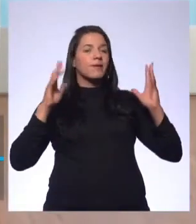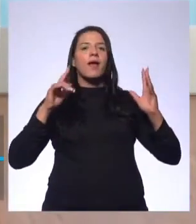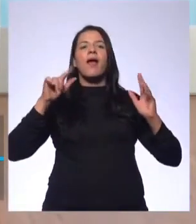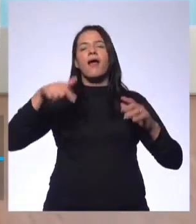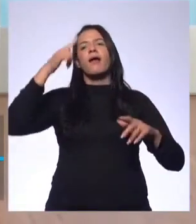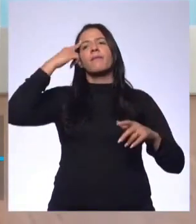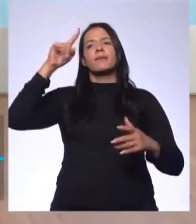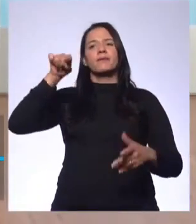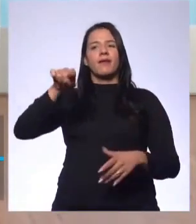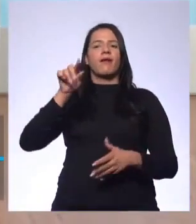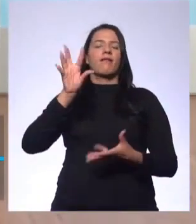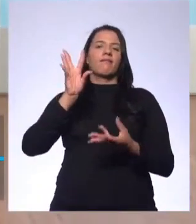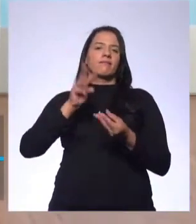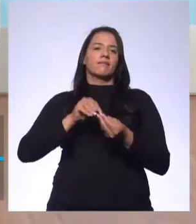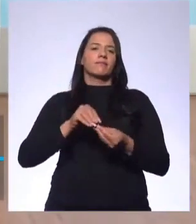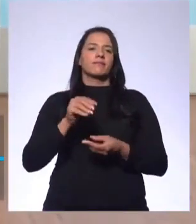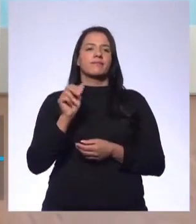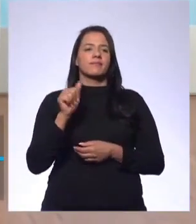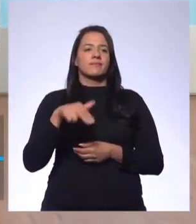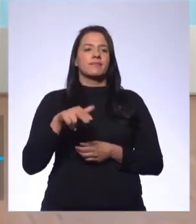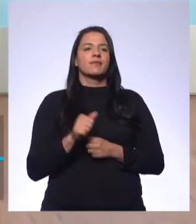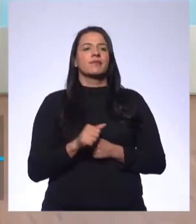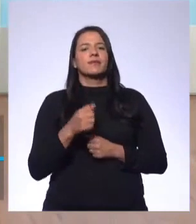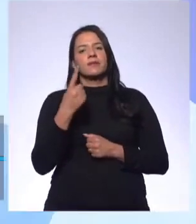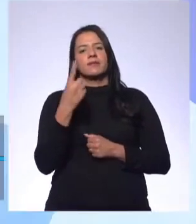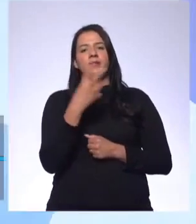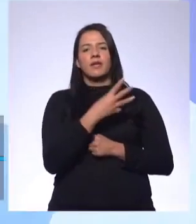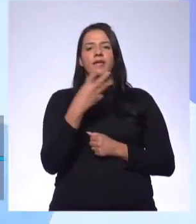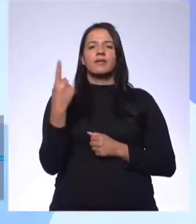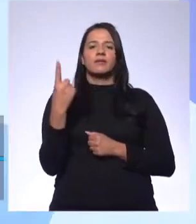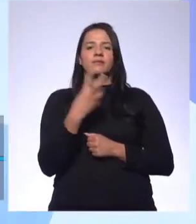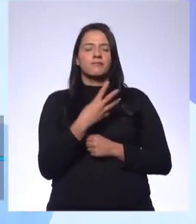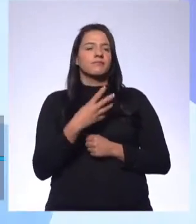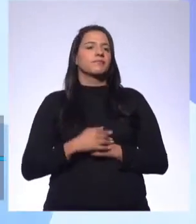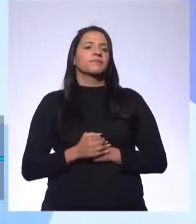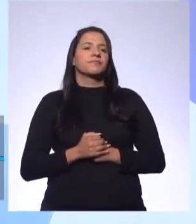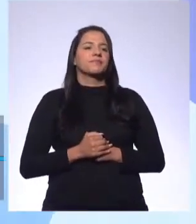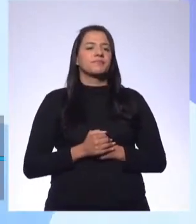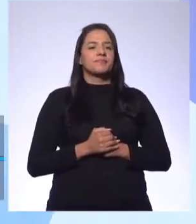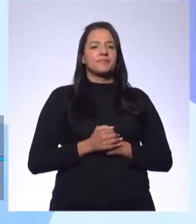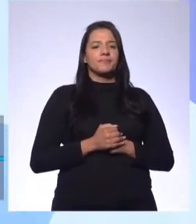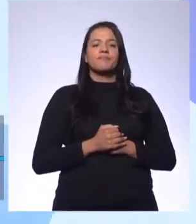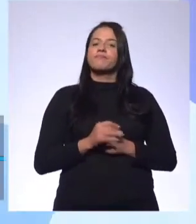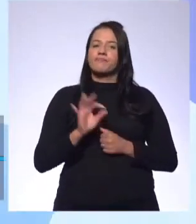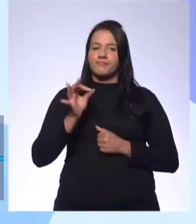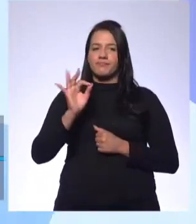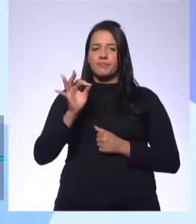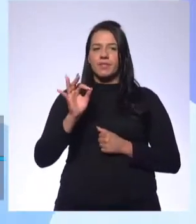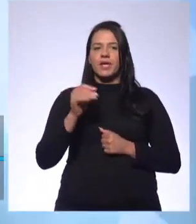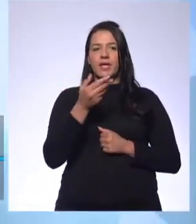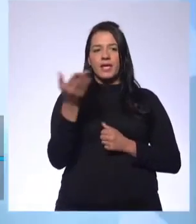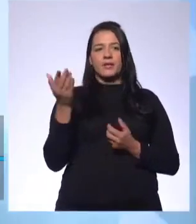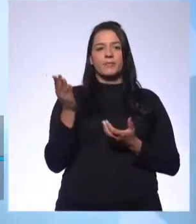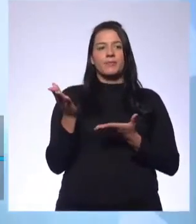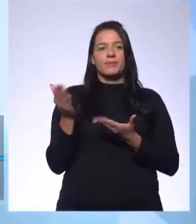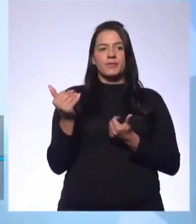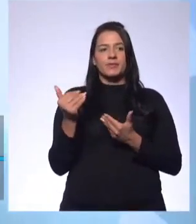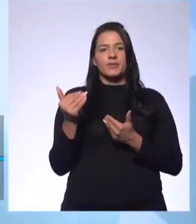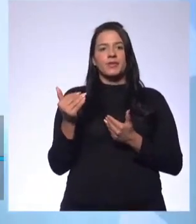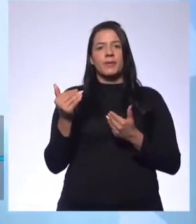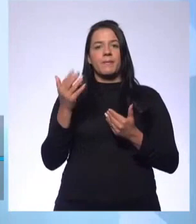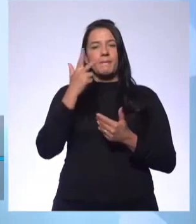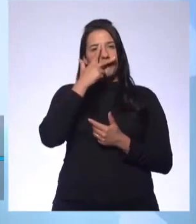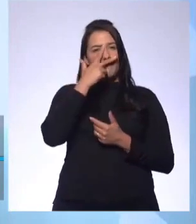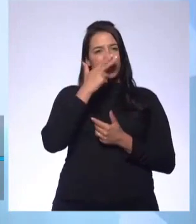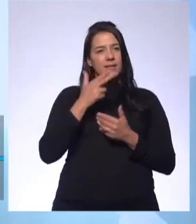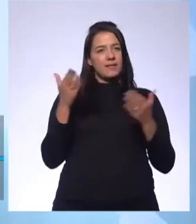que ela seja uma adolescente. 15, adolescente, 13, é o que estão respondendo aqui no chat para nós. Sim, então, é uma adolescente. Tem semelhança com a Alice